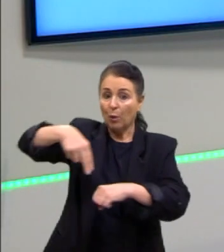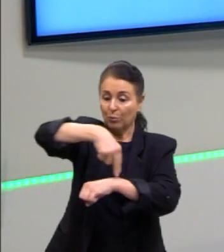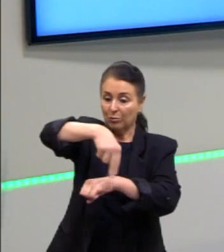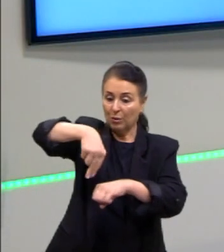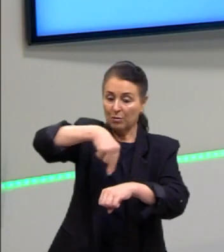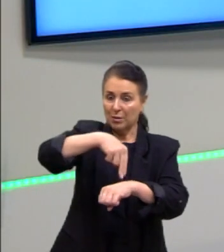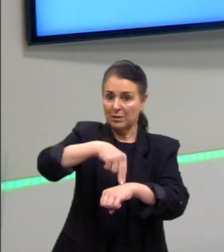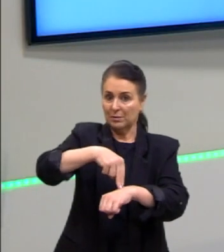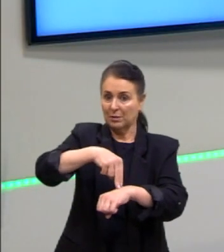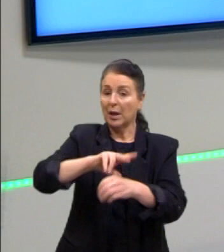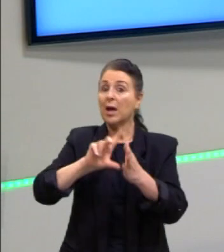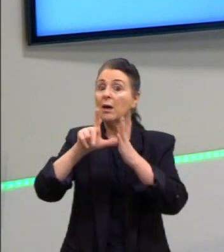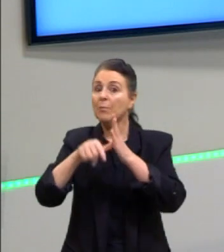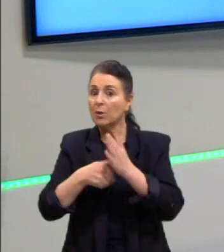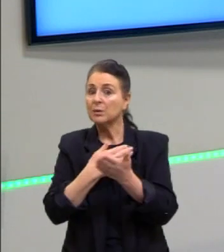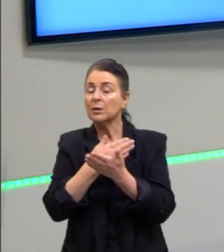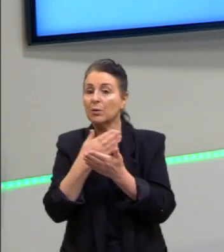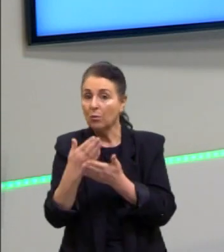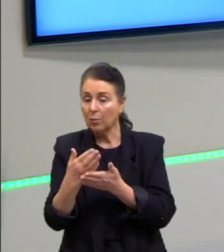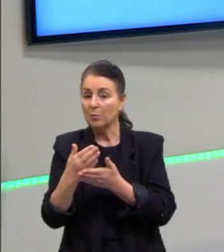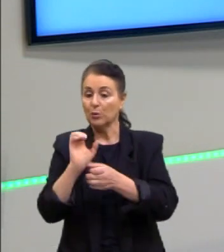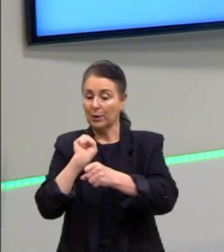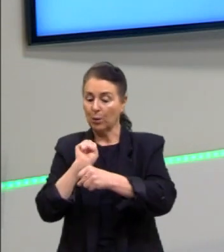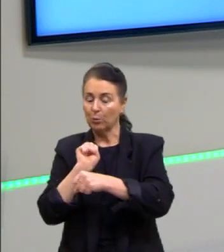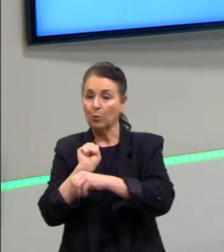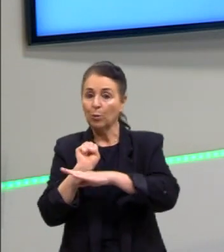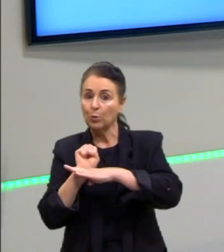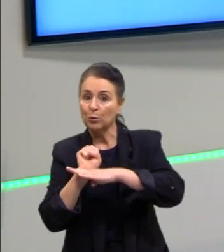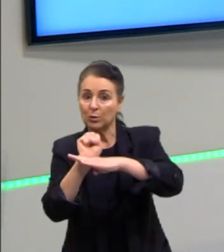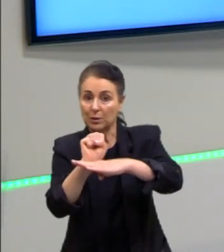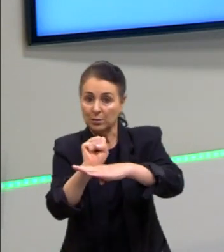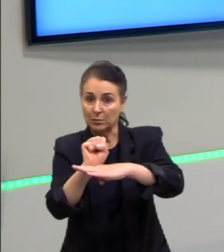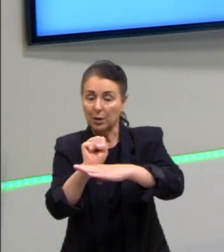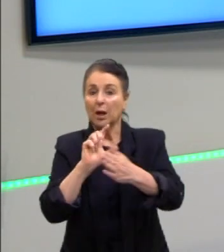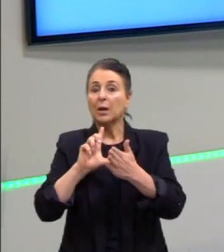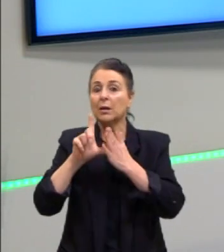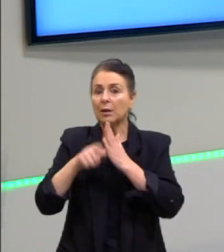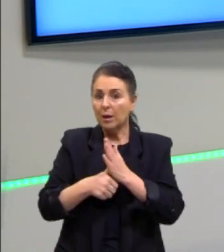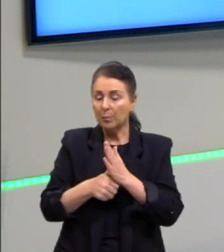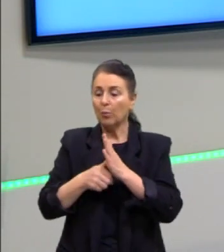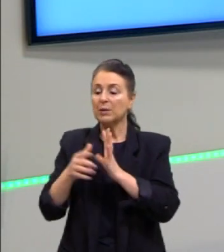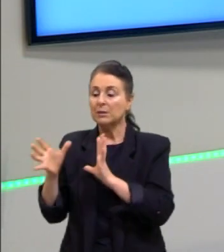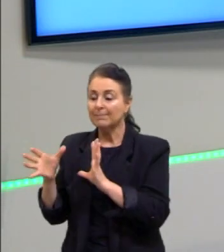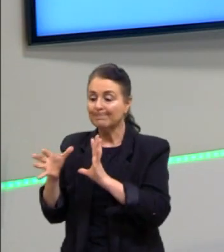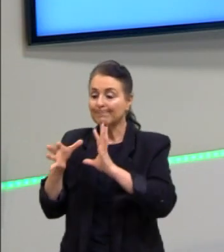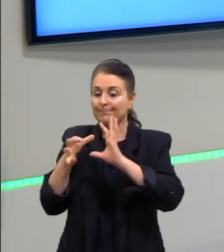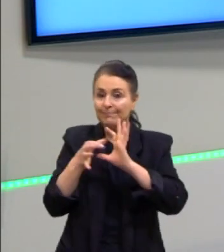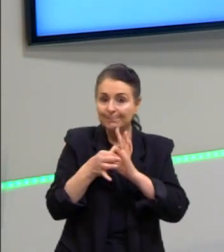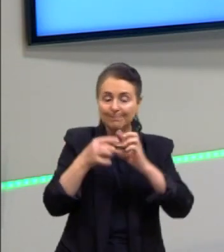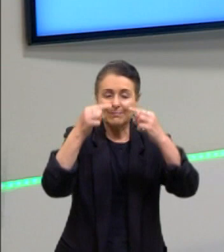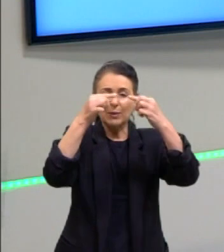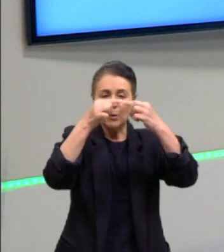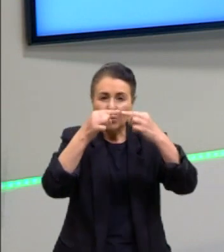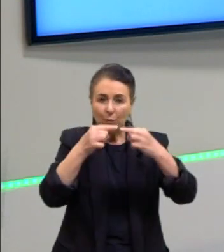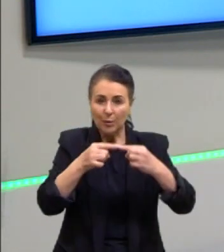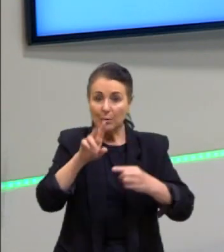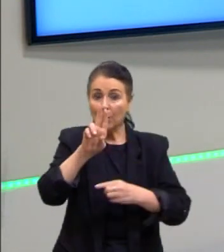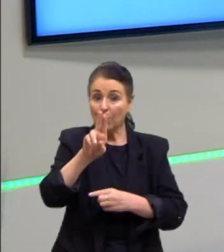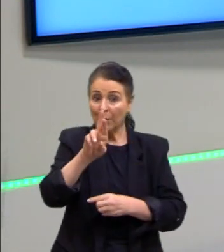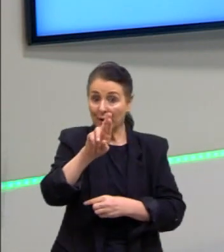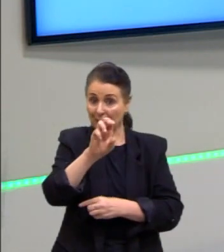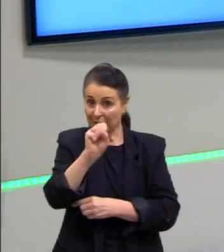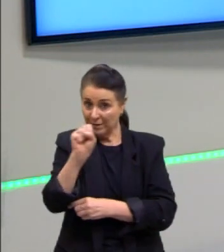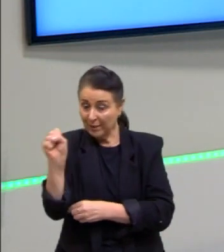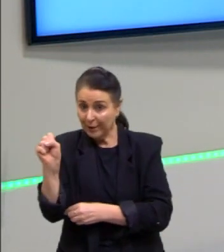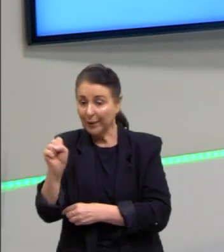em si e que depois que chegam ao poder eles começam a ter pouco a pouco com alinhamento com a União Soviética implementar ideias